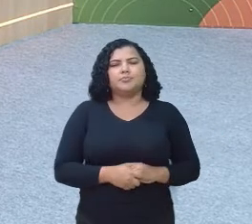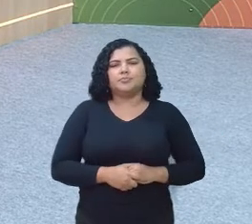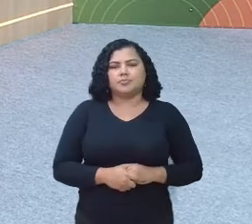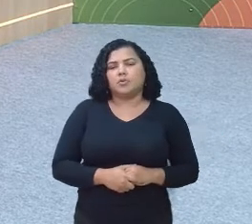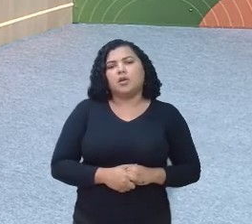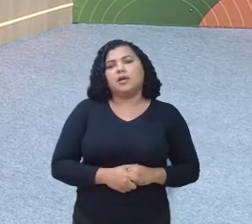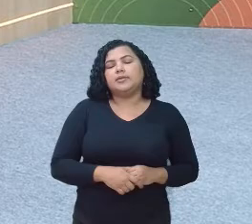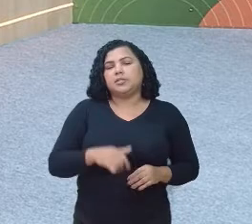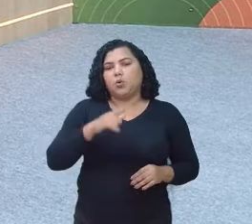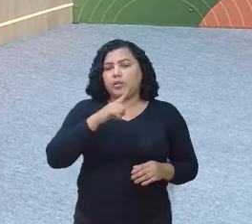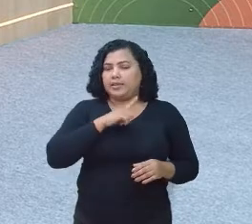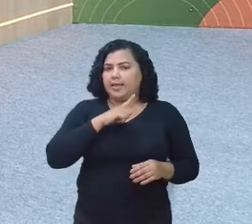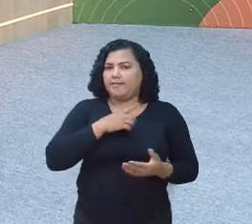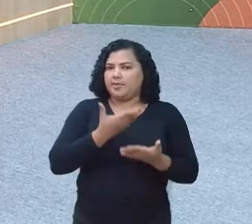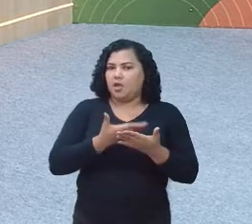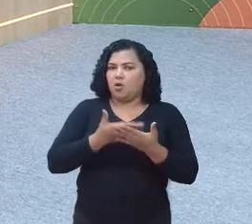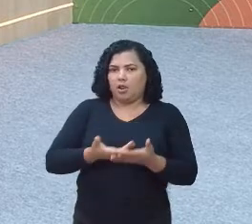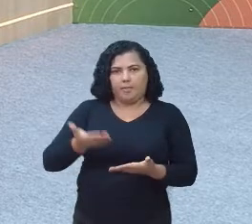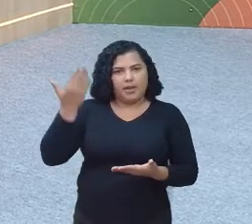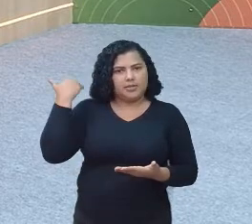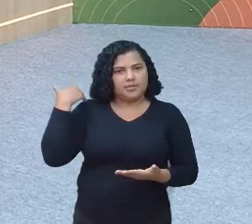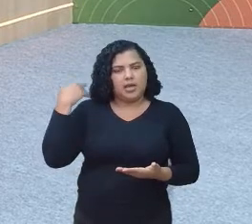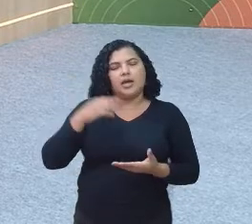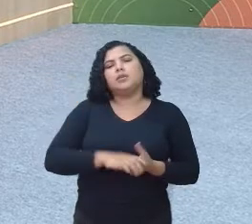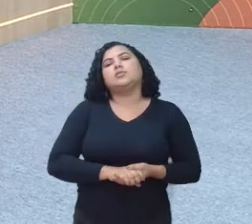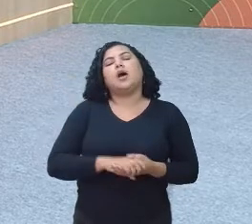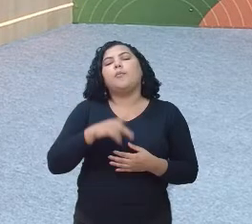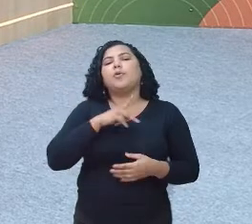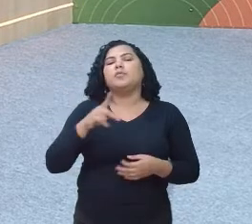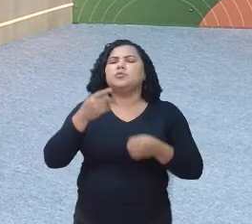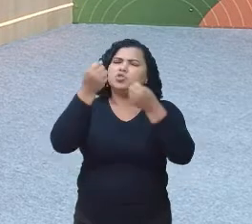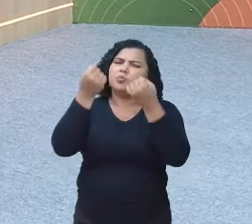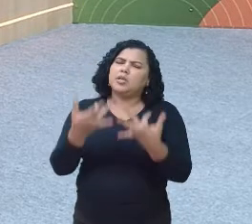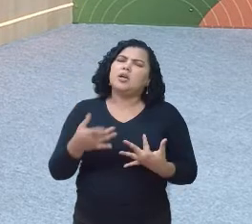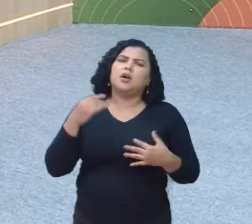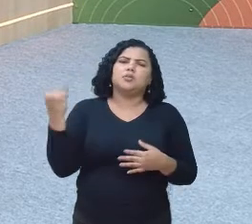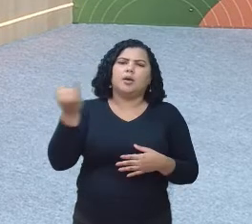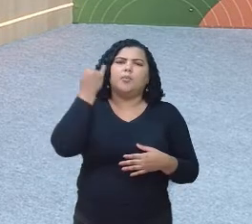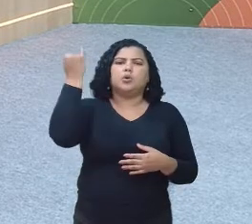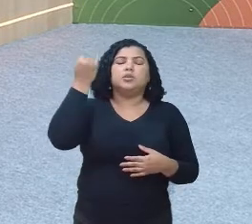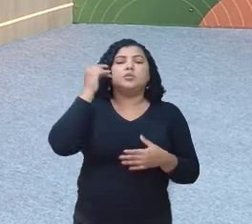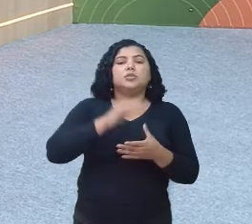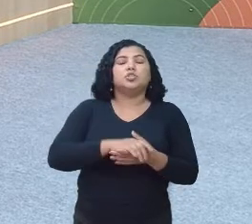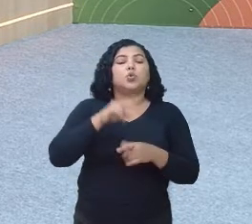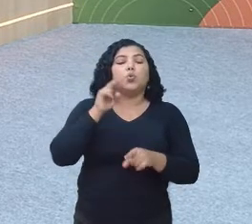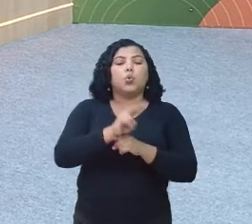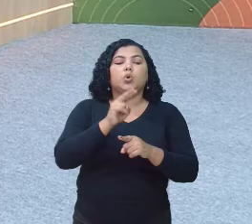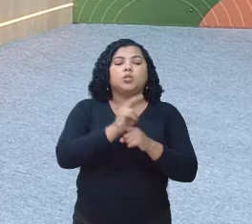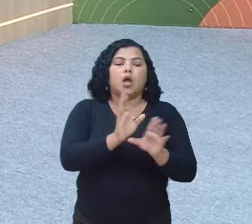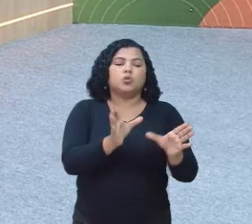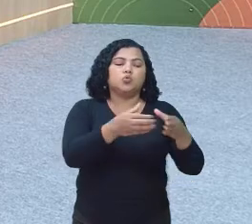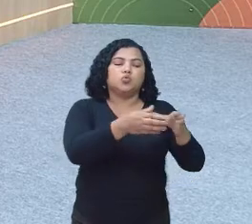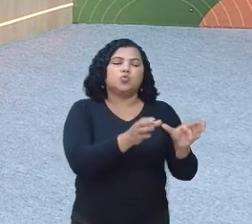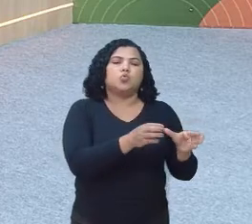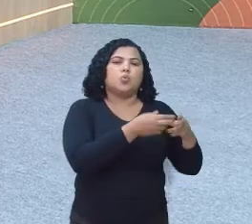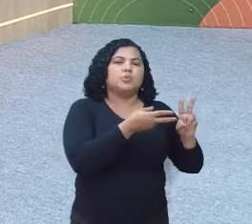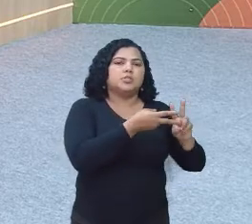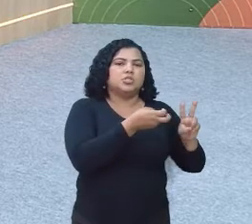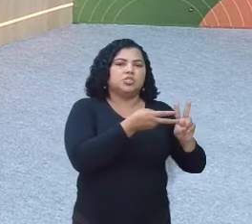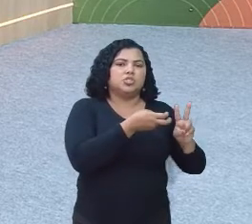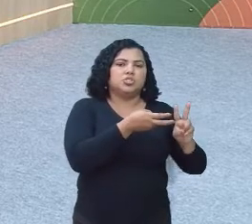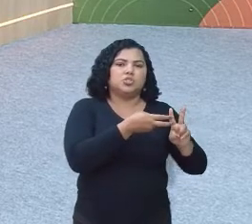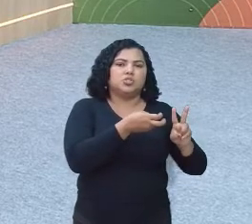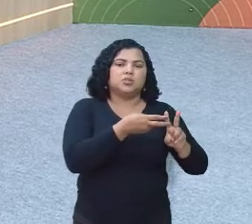gente teve aí na aula passada a professora Dini falando sobre a importância da preservação desses povos,